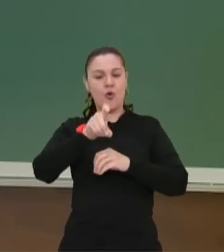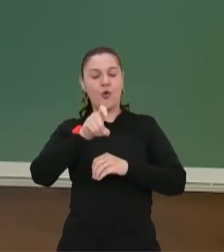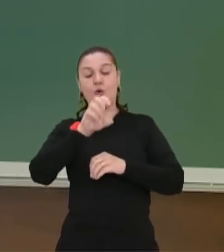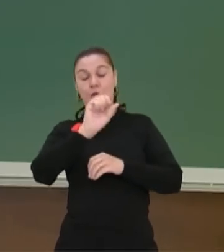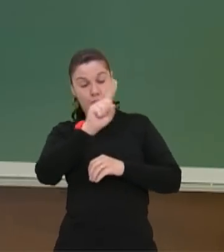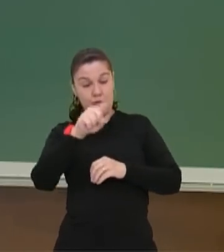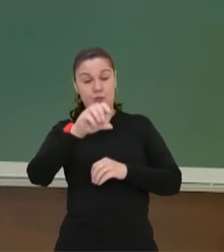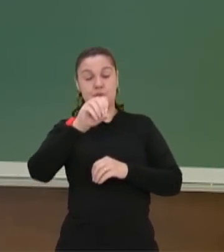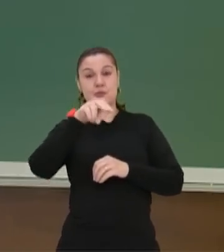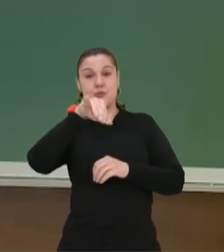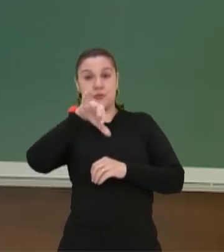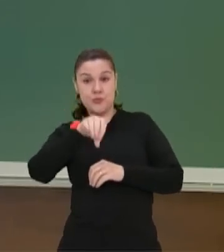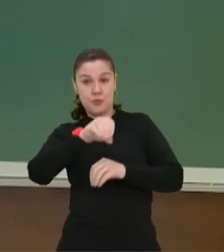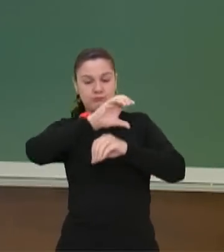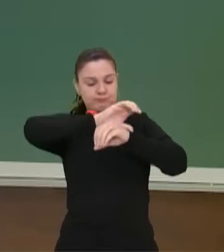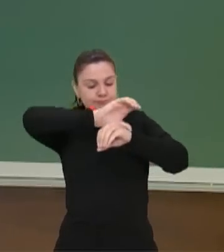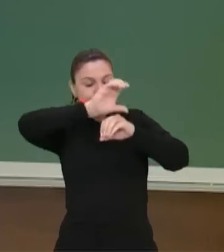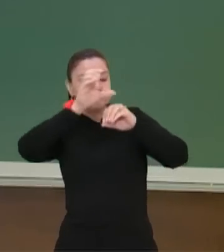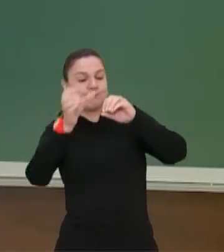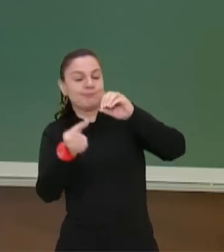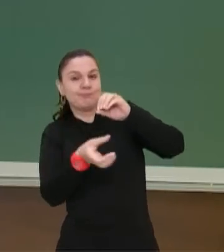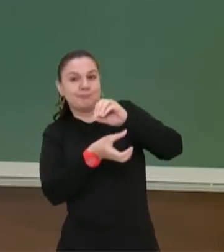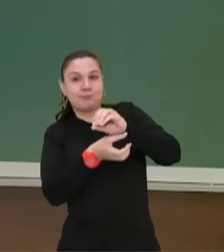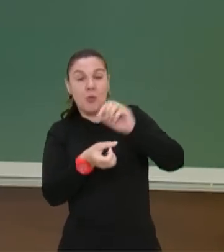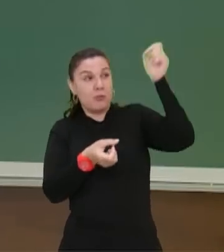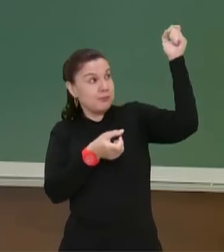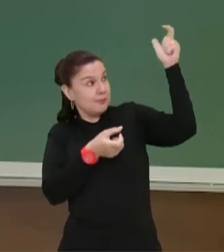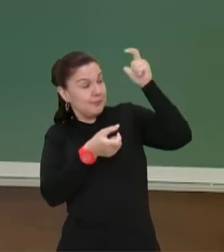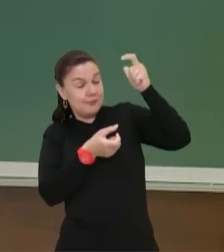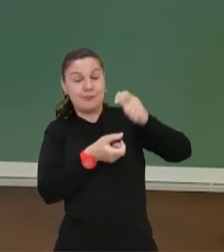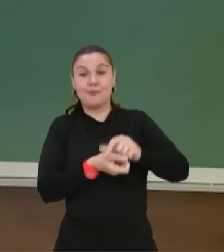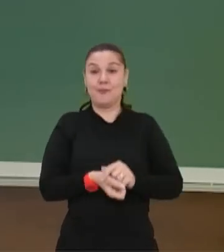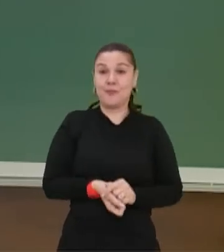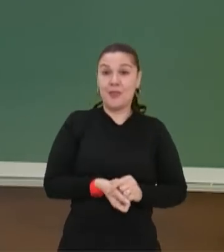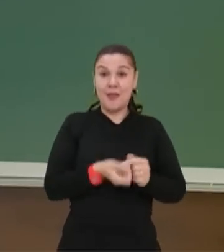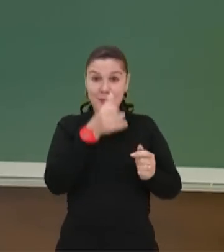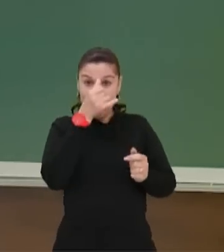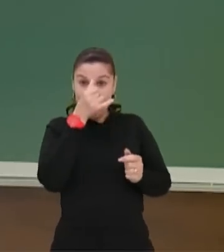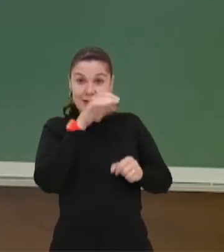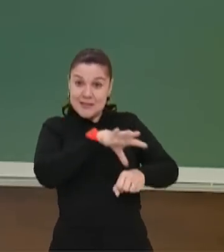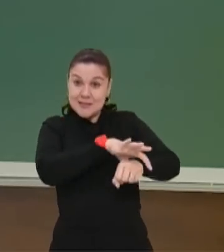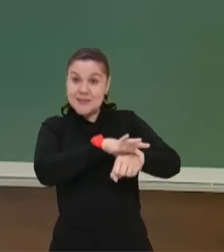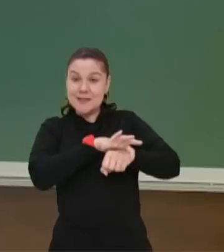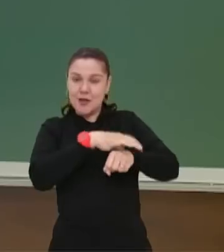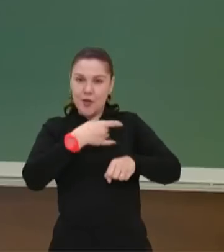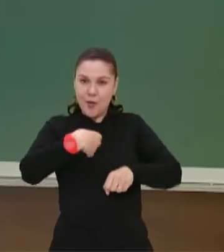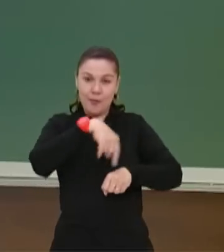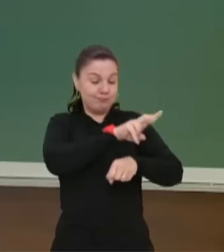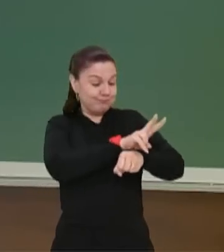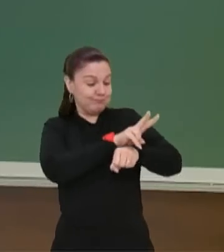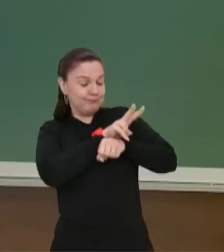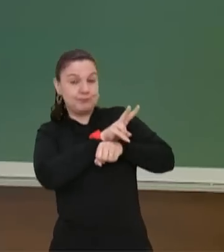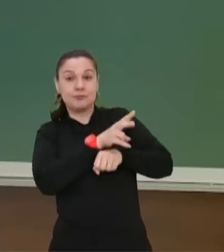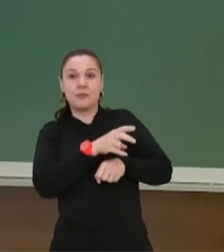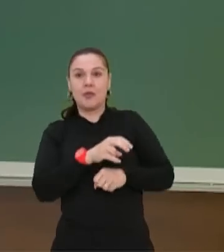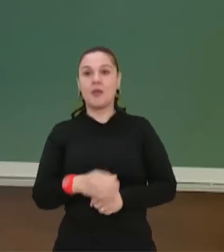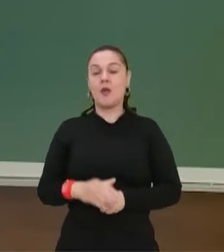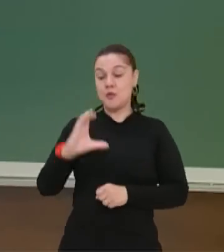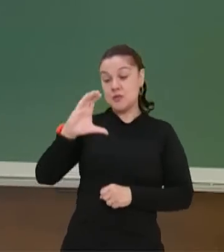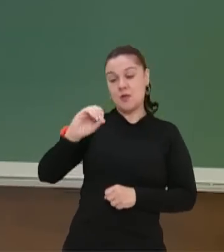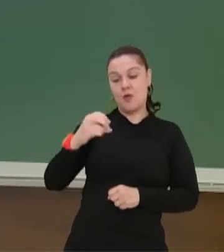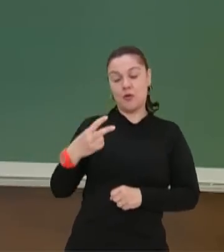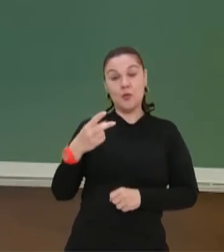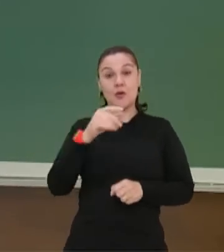nos proteger frente aos raios solares, né? Proteger o nosso planeta, o gás carbônico que nos ajuda no efeito